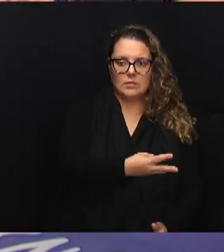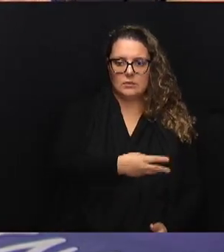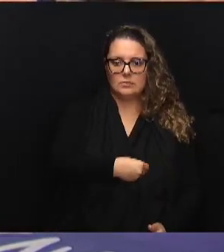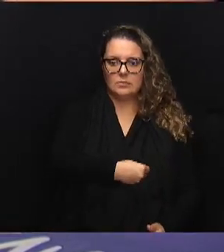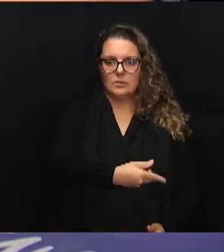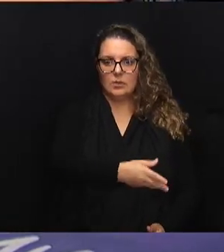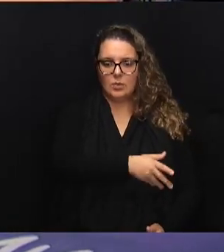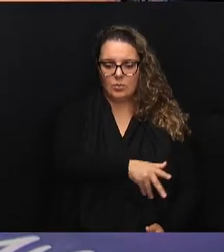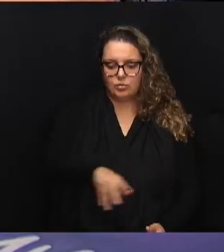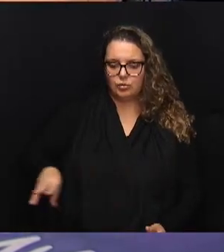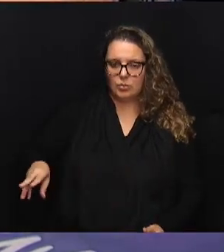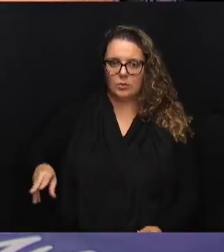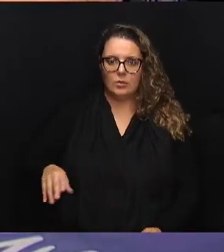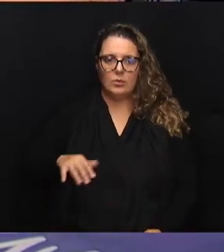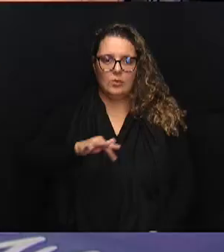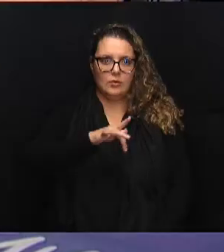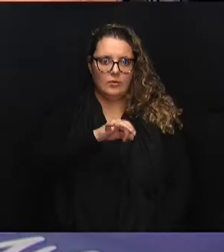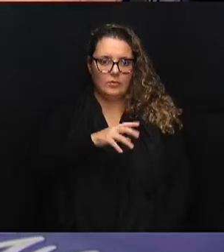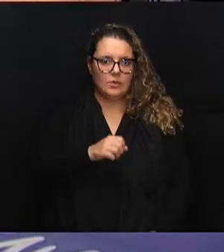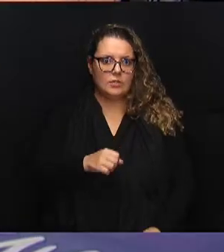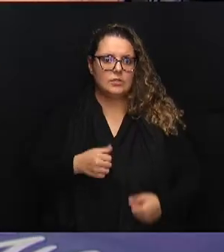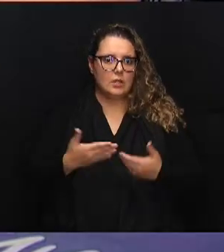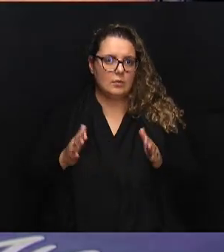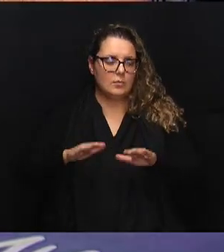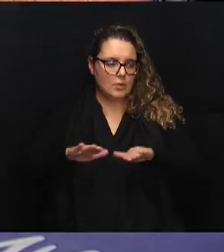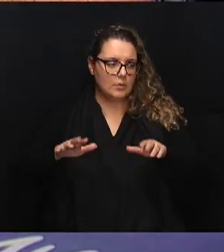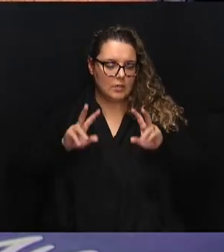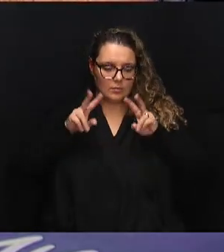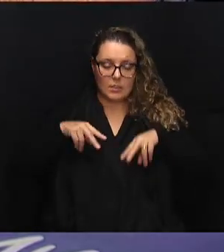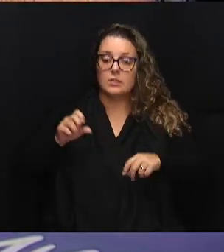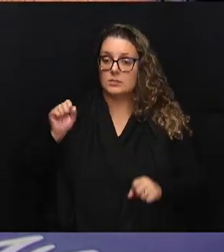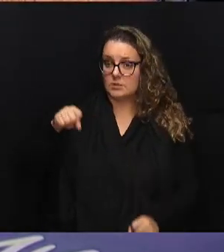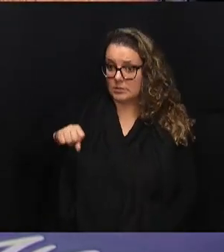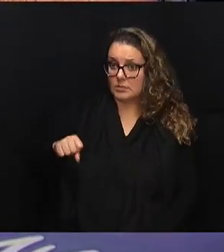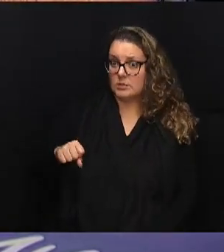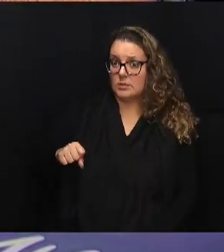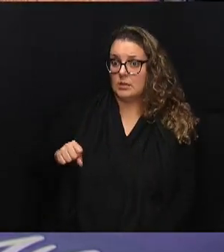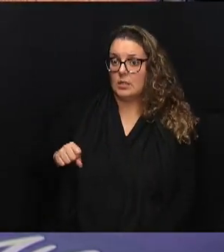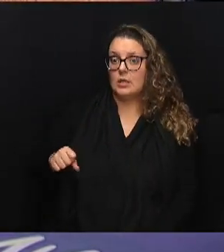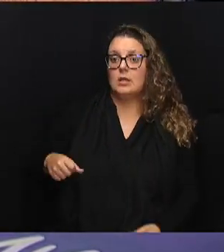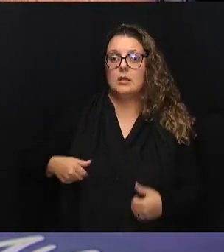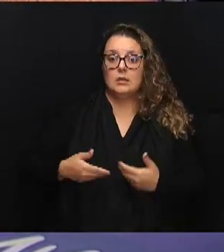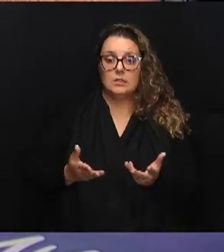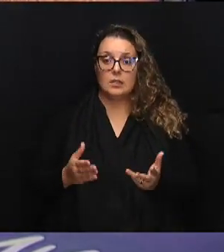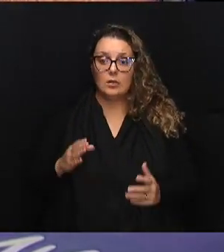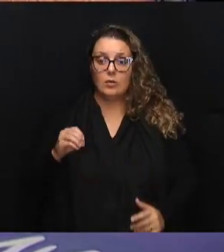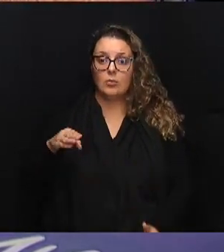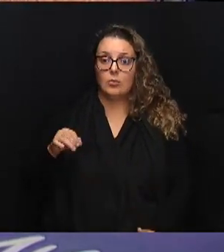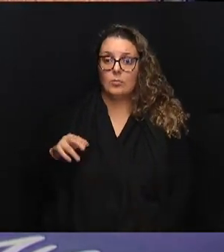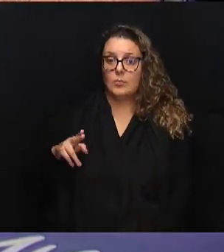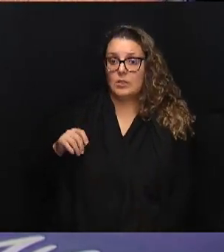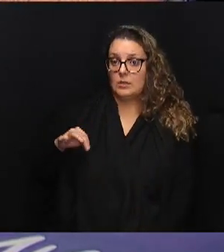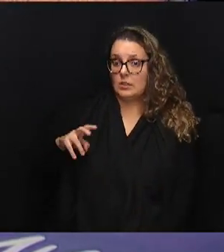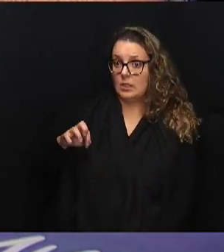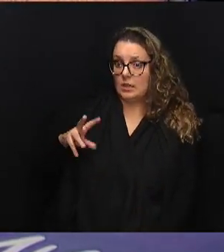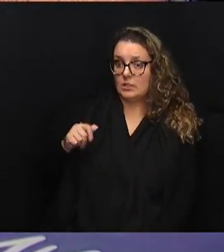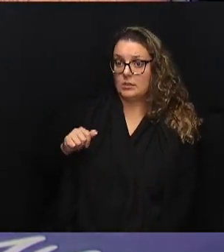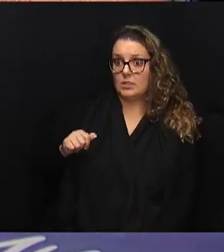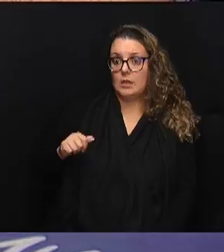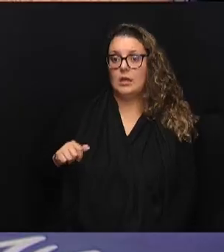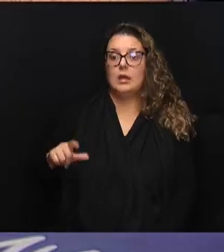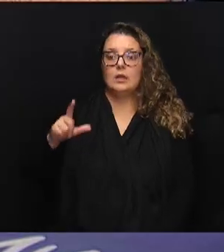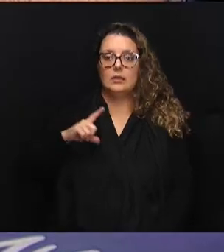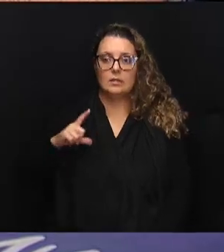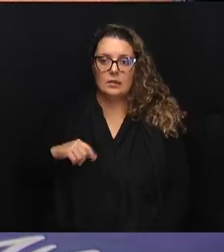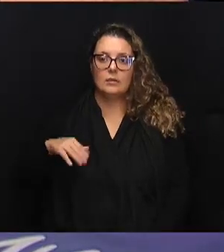flop, que a gente chama. E aí ele abre para a mesa ver. Exatamente. Então essa aqui a gente fala que são as cartas comunitárias. Batido essas 3 cartas do flop, tem mais